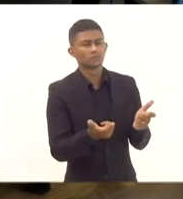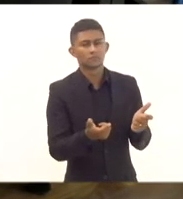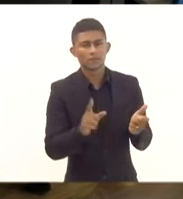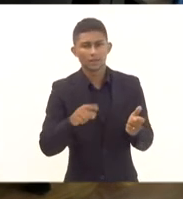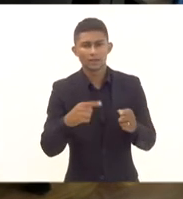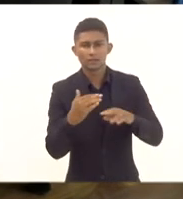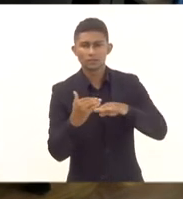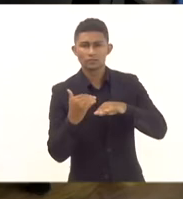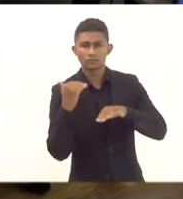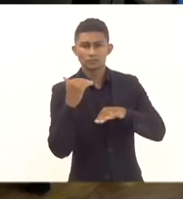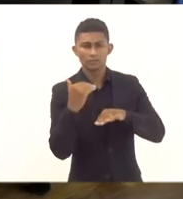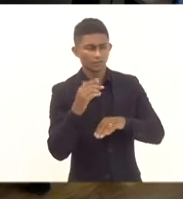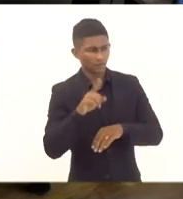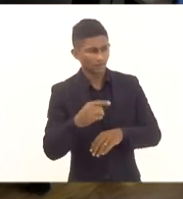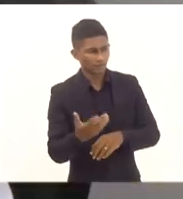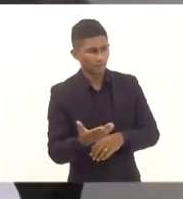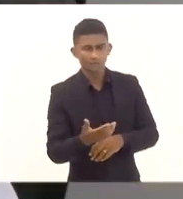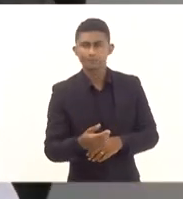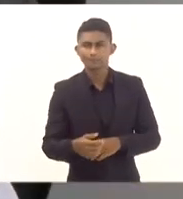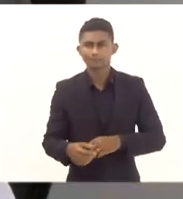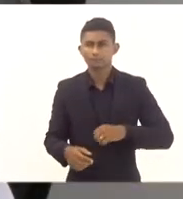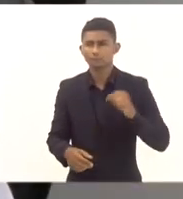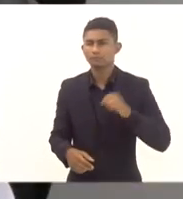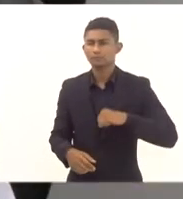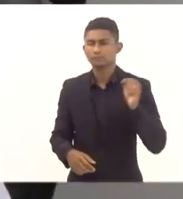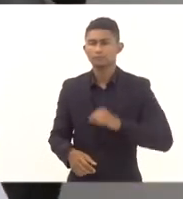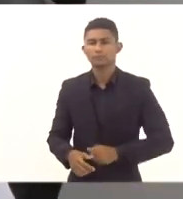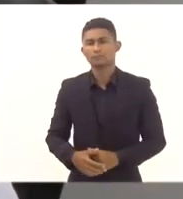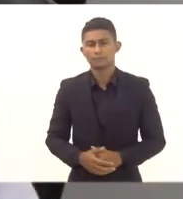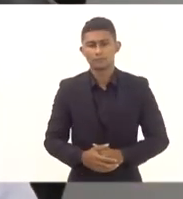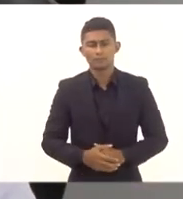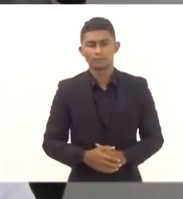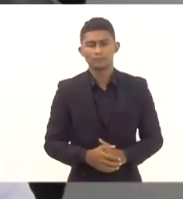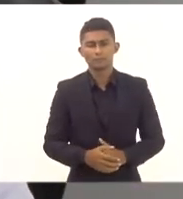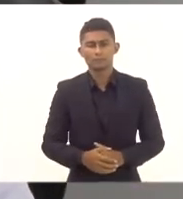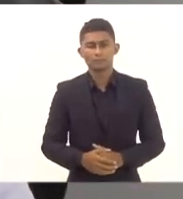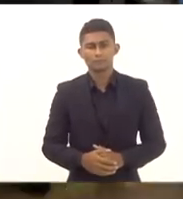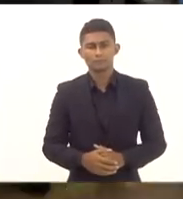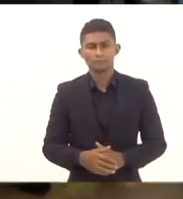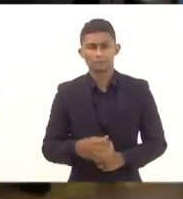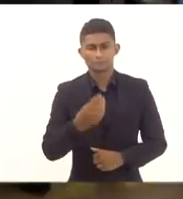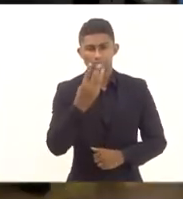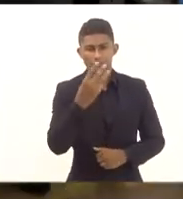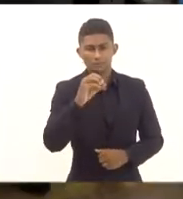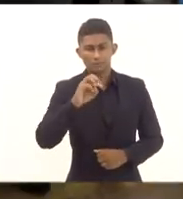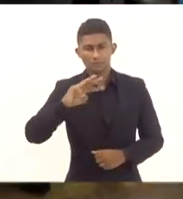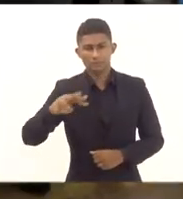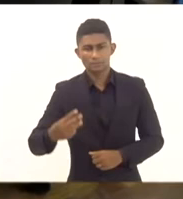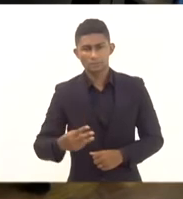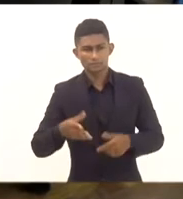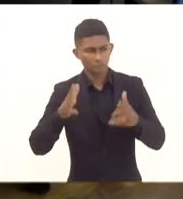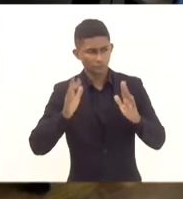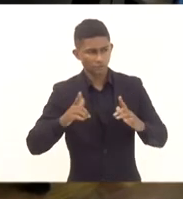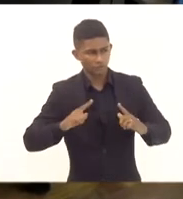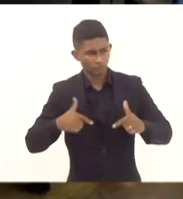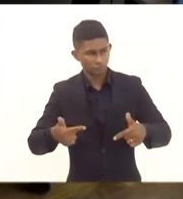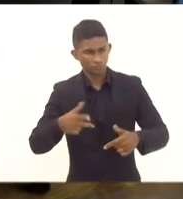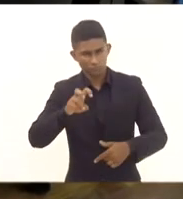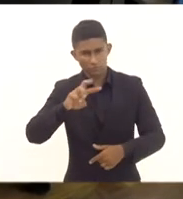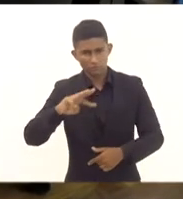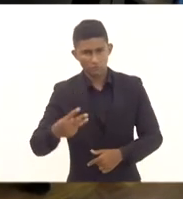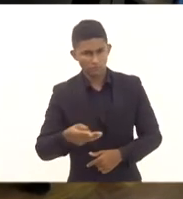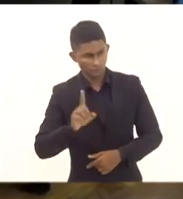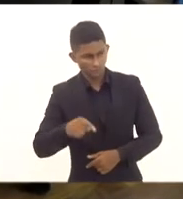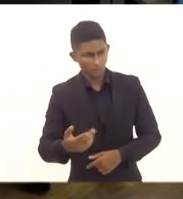operações tá não só para e grita de milhões e já foram executados cinco milhões isso